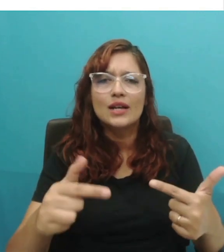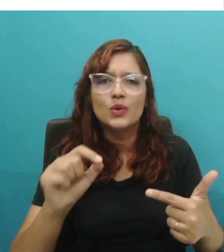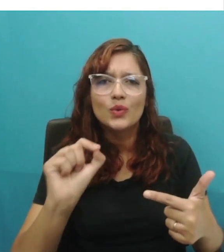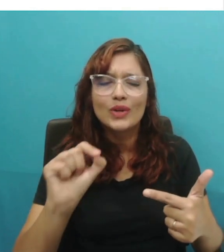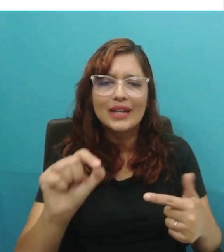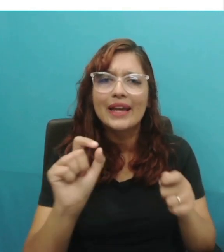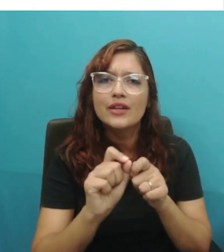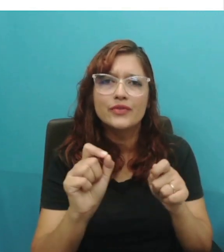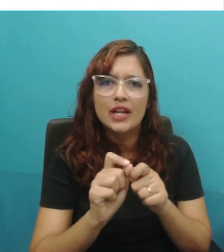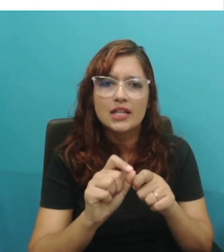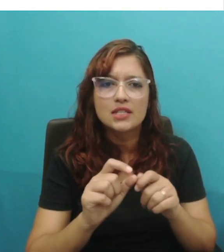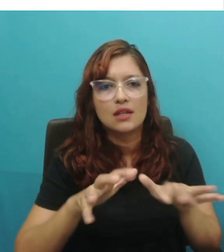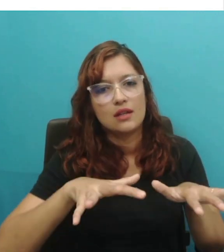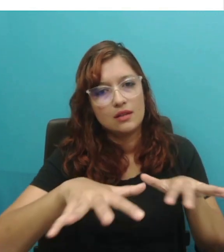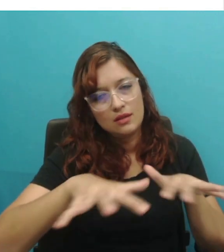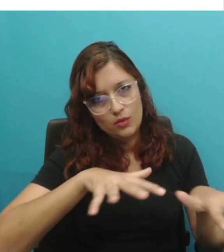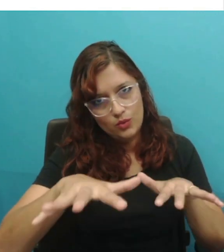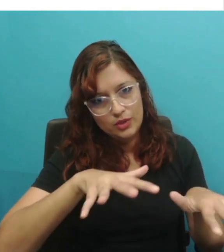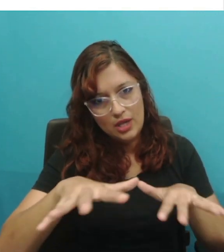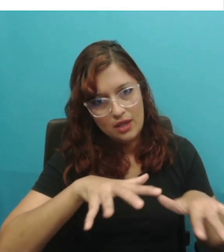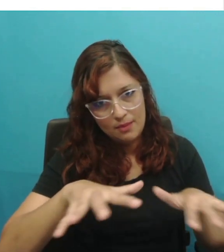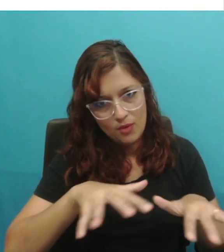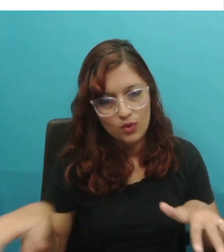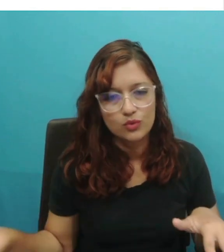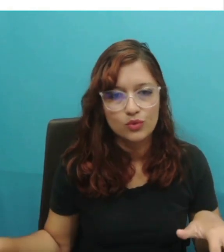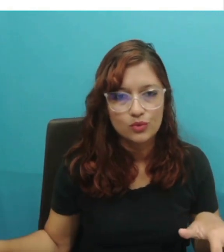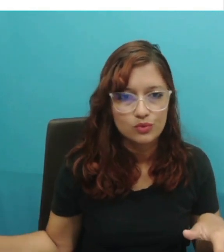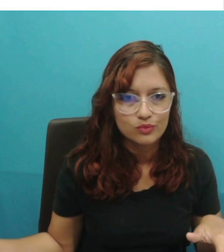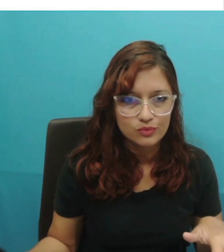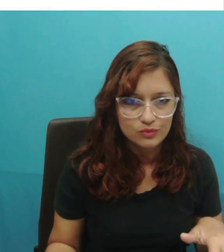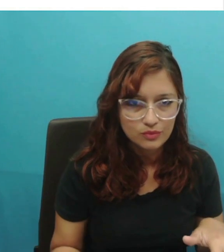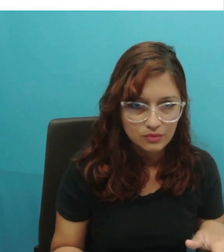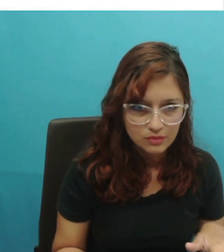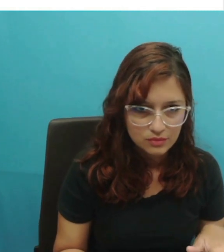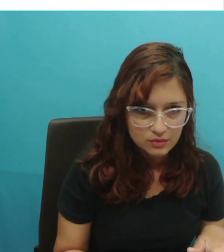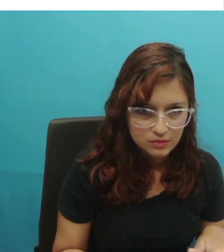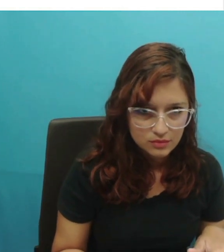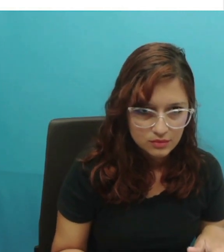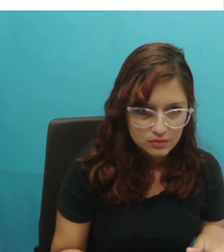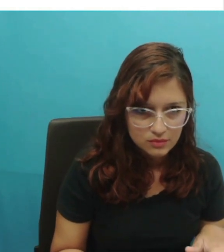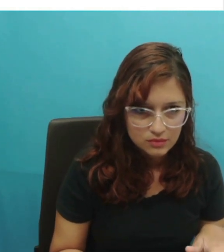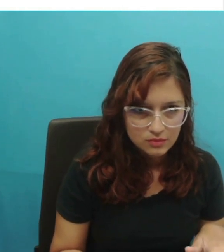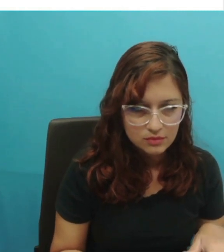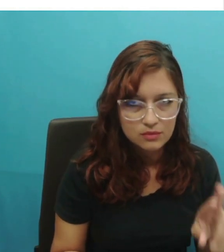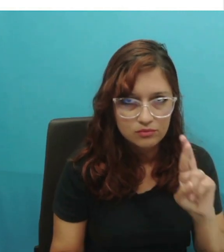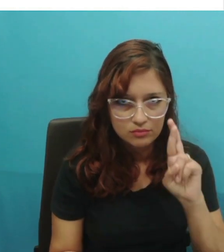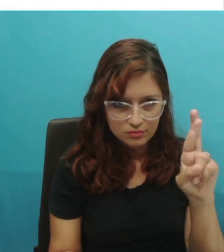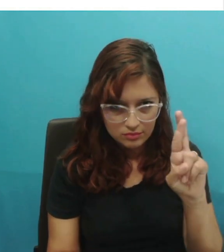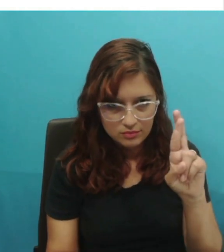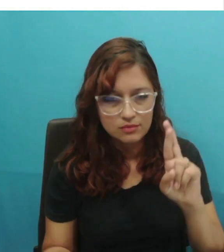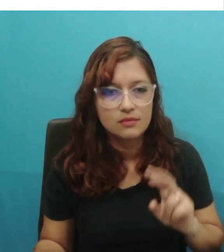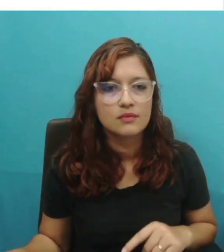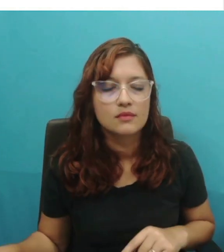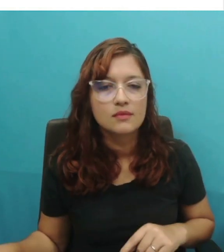aí está indicando quem praticou a ação, que foi o terremoto.